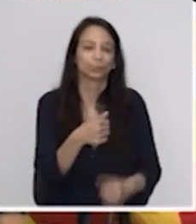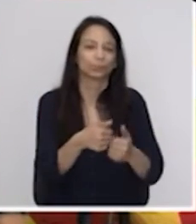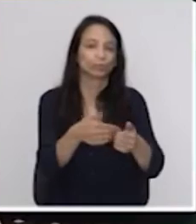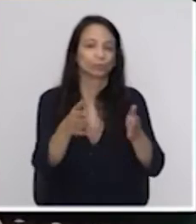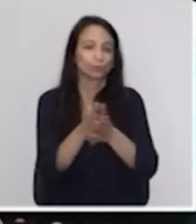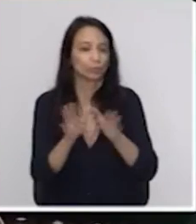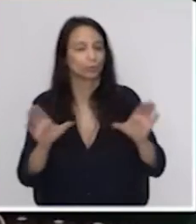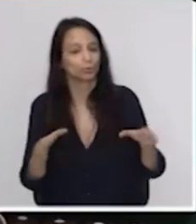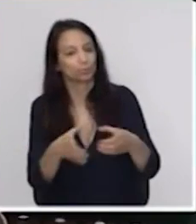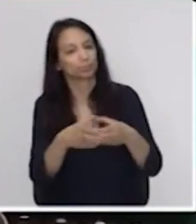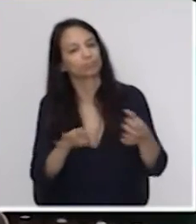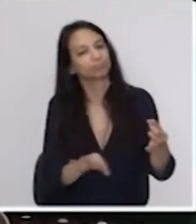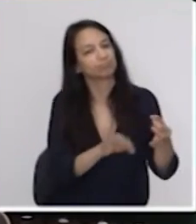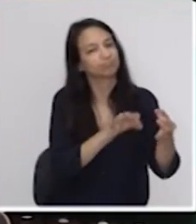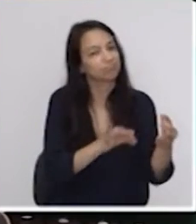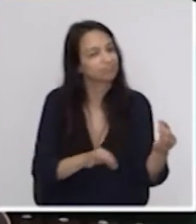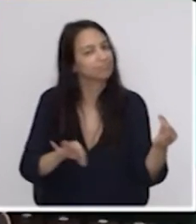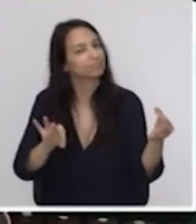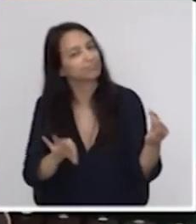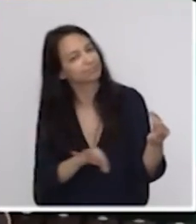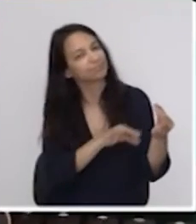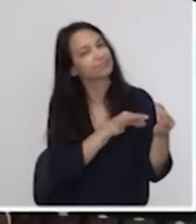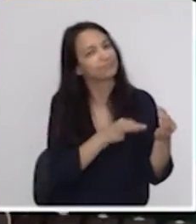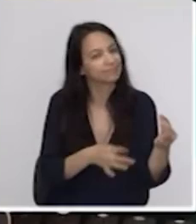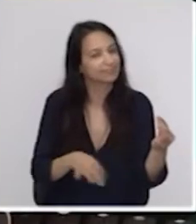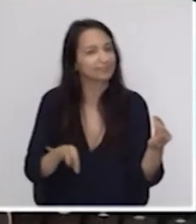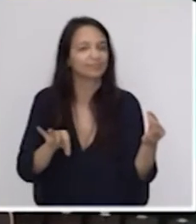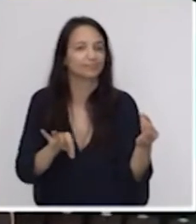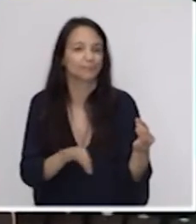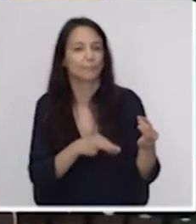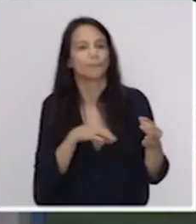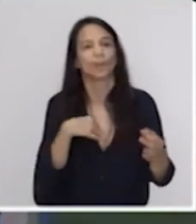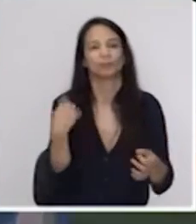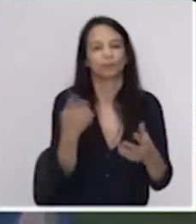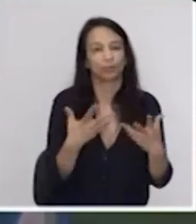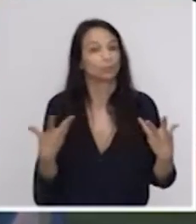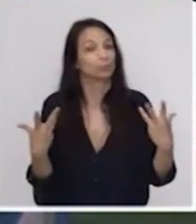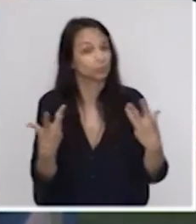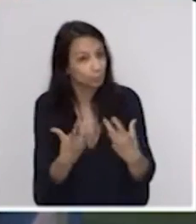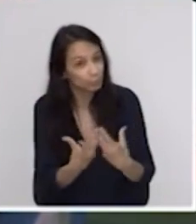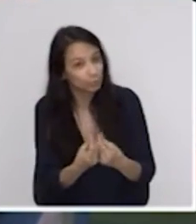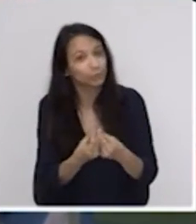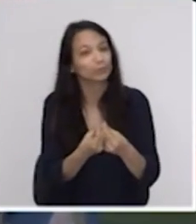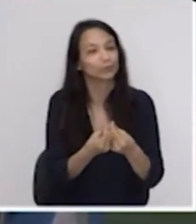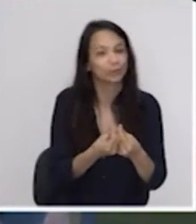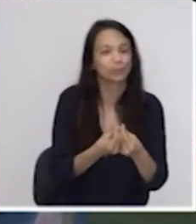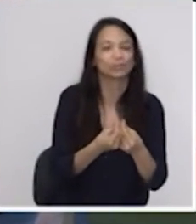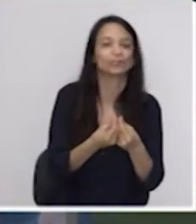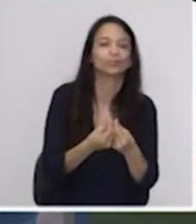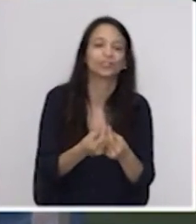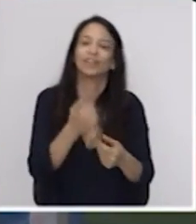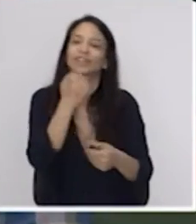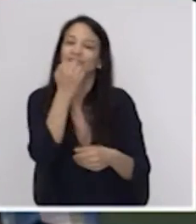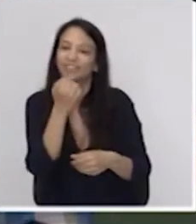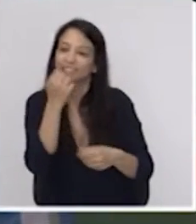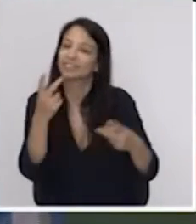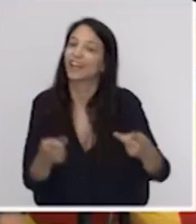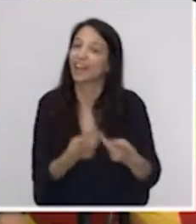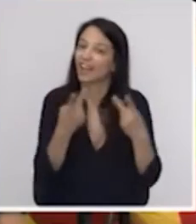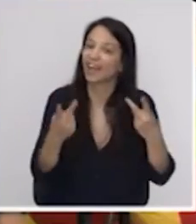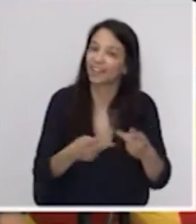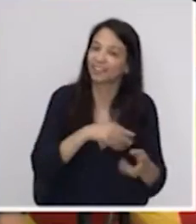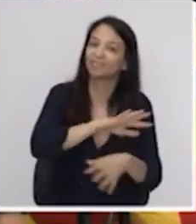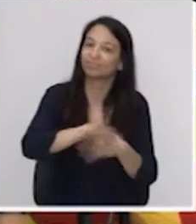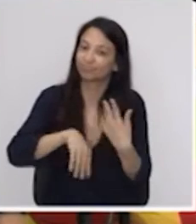Orquestra regida pela mesma batuta. Quando nos juntamos todos, é uma salada de frutas.